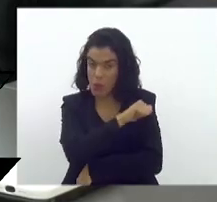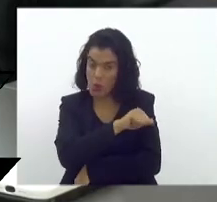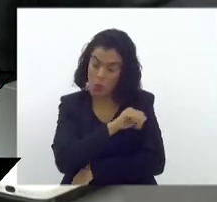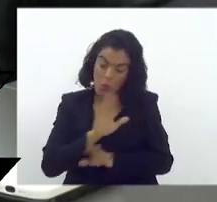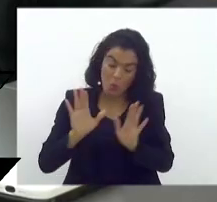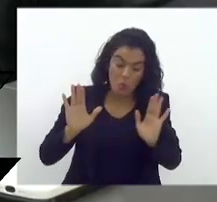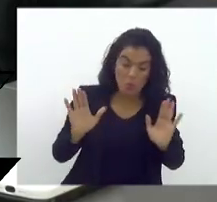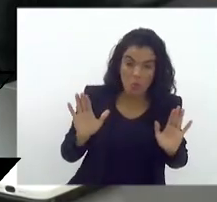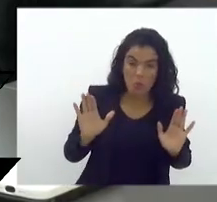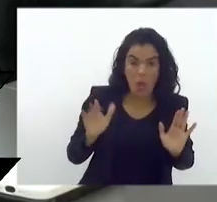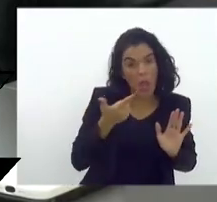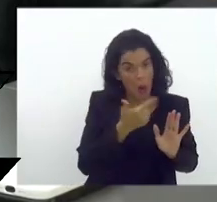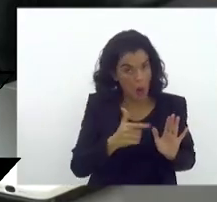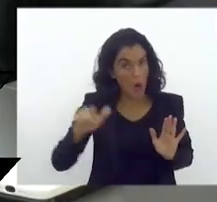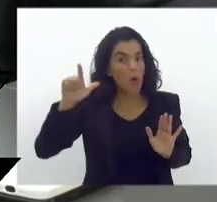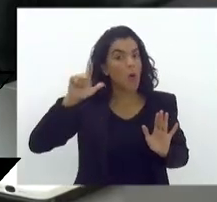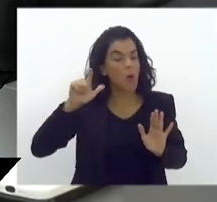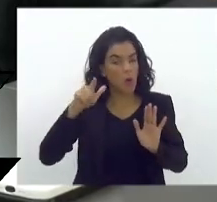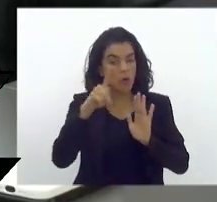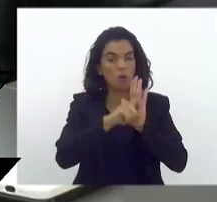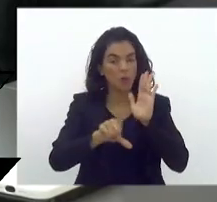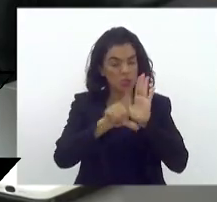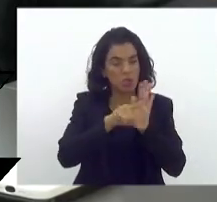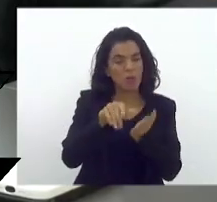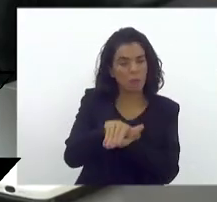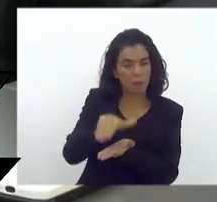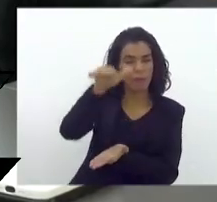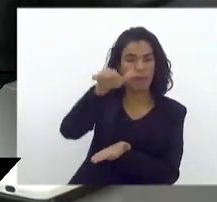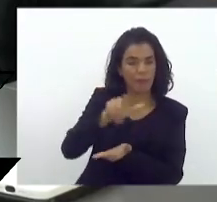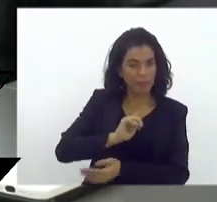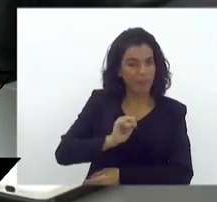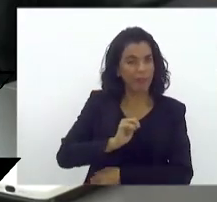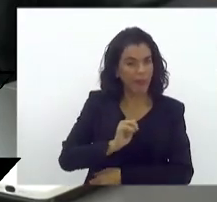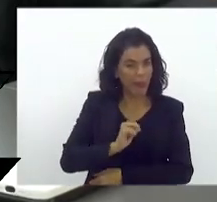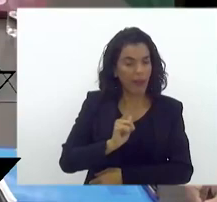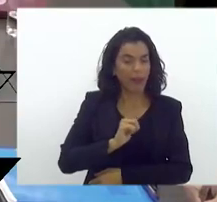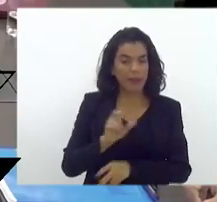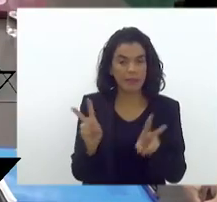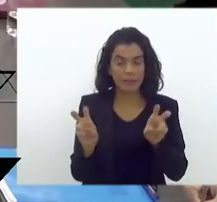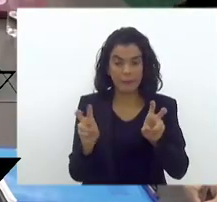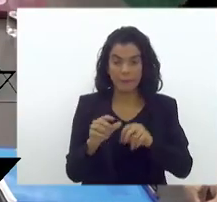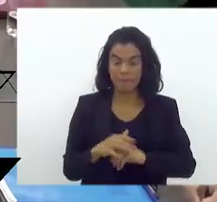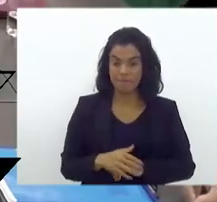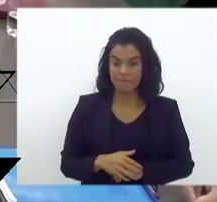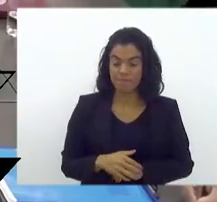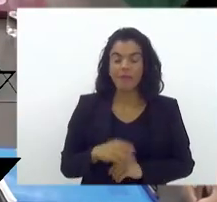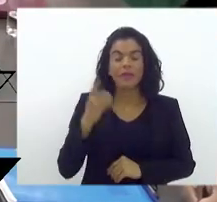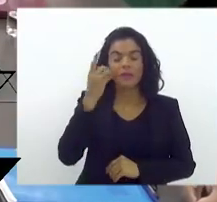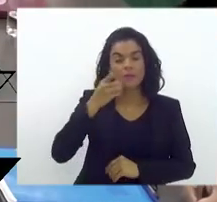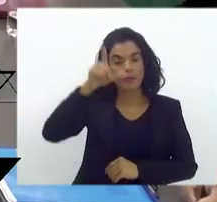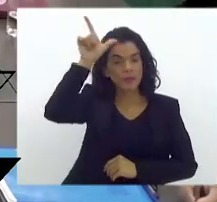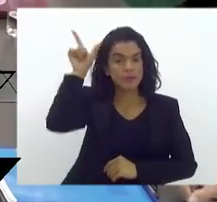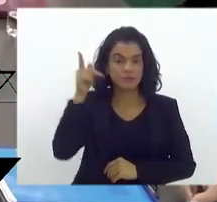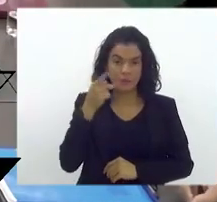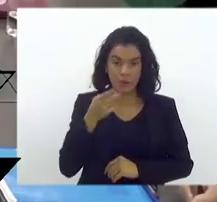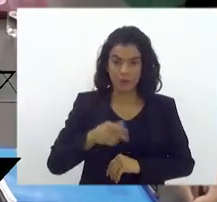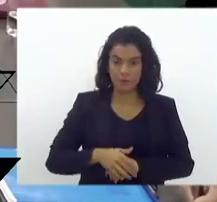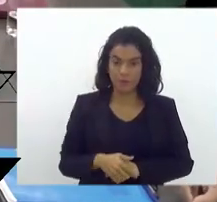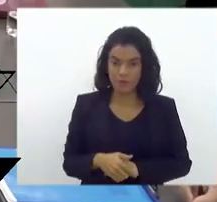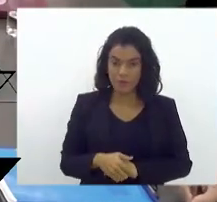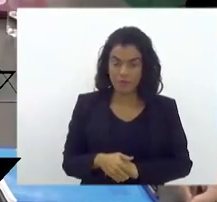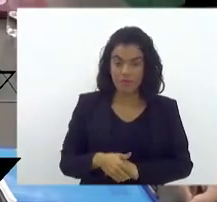Presidente. Também é uma outra gama de projetos que tem essa temática. Presidente. Deputado Luiz Paulo.